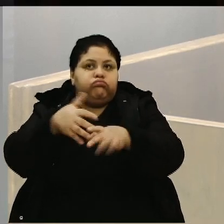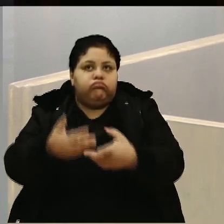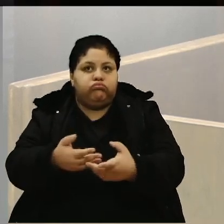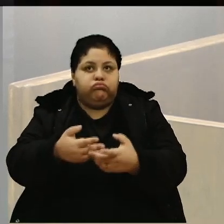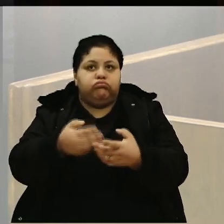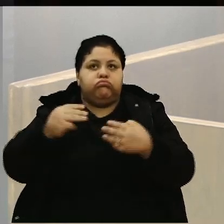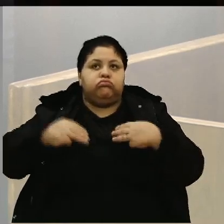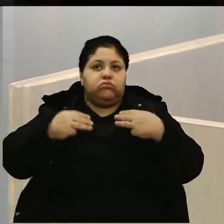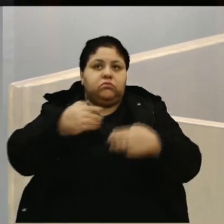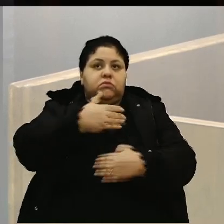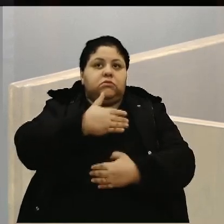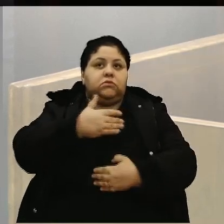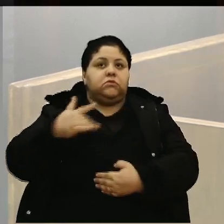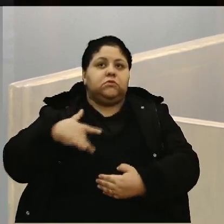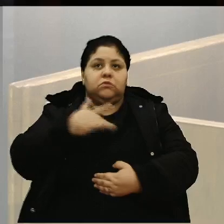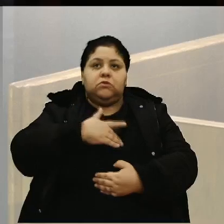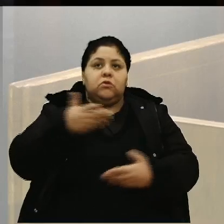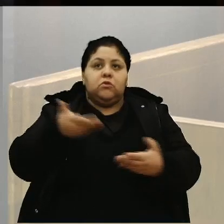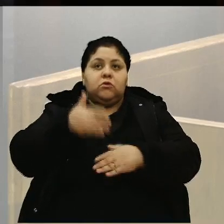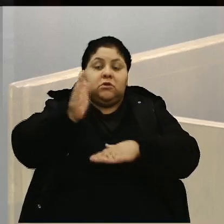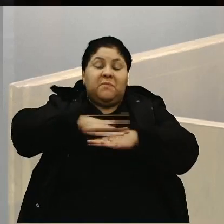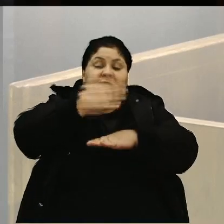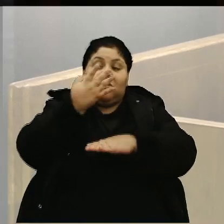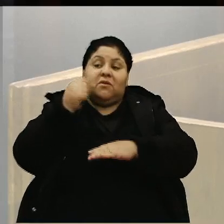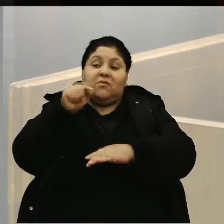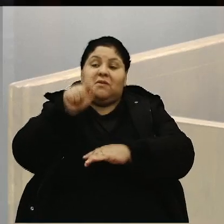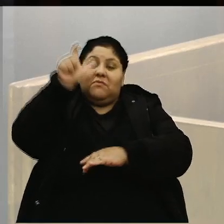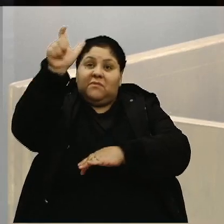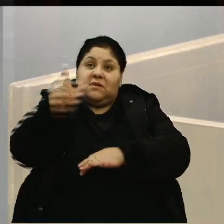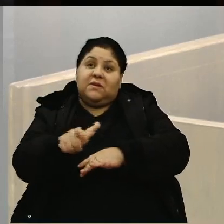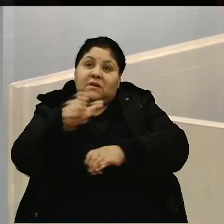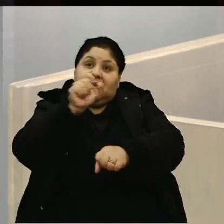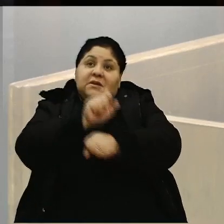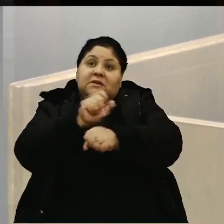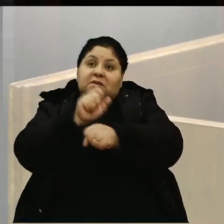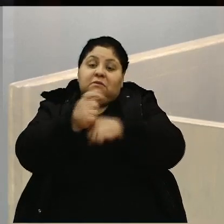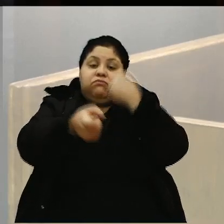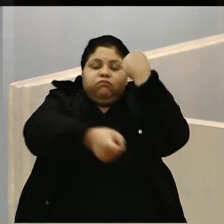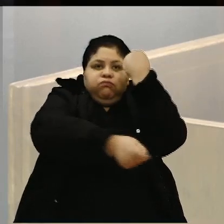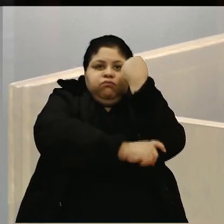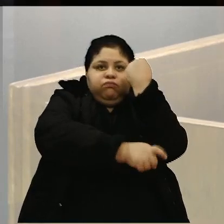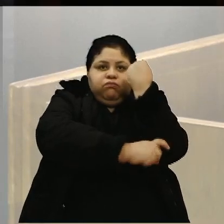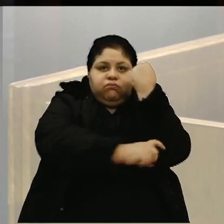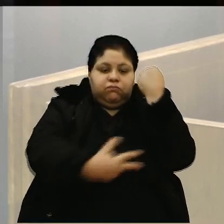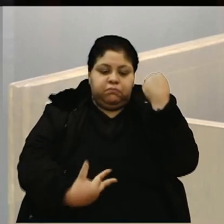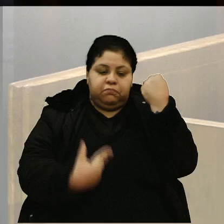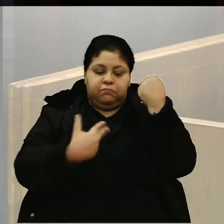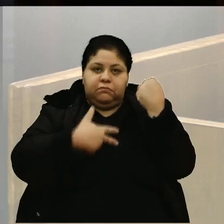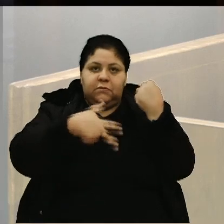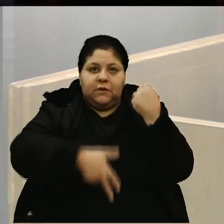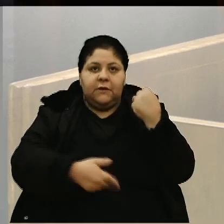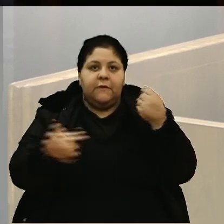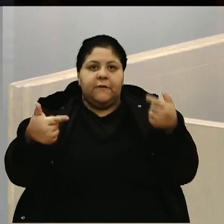da Saúde. Hoje nós temos mais de 4.000 pessoas aguardando cirurgia de traumato-ortopedia no nosso município.